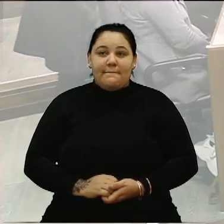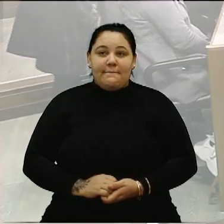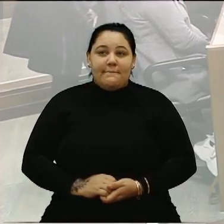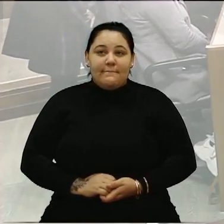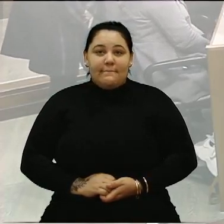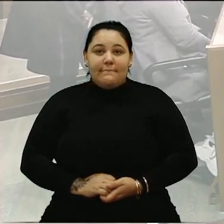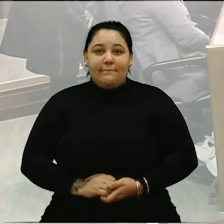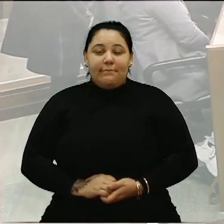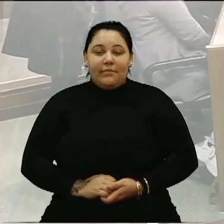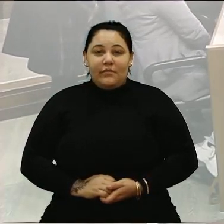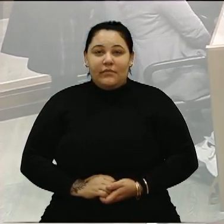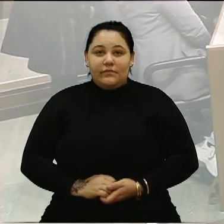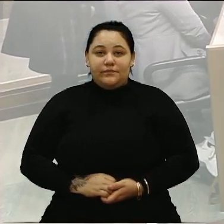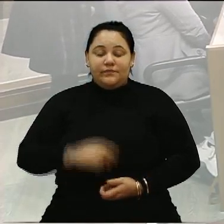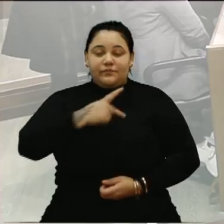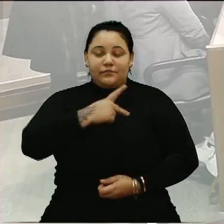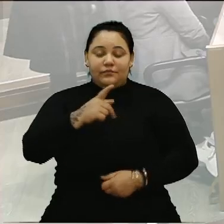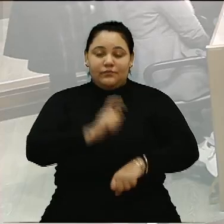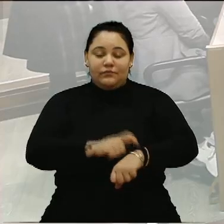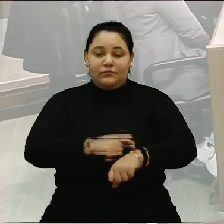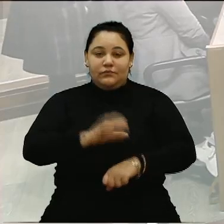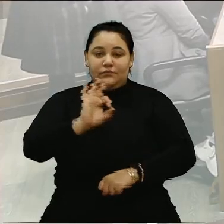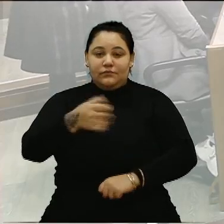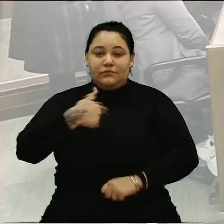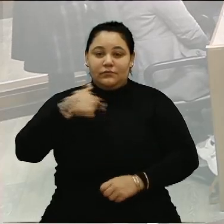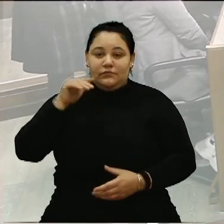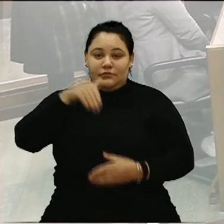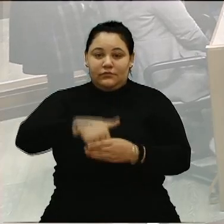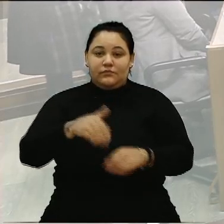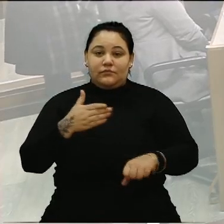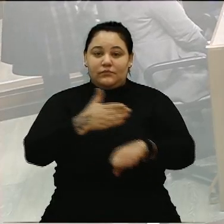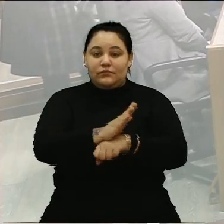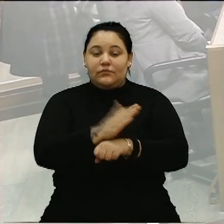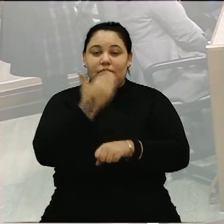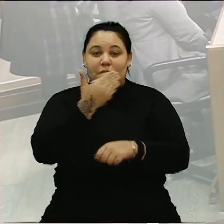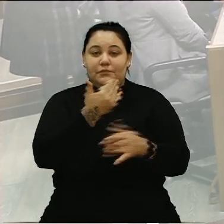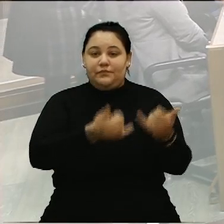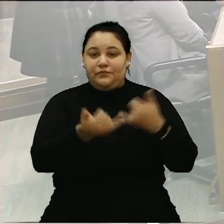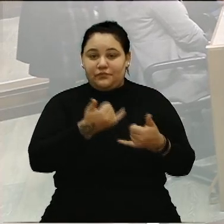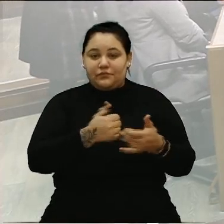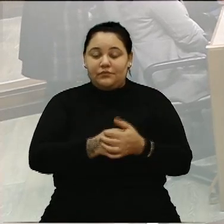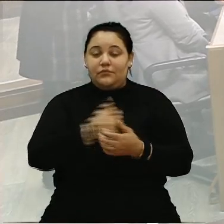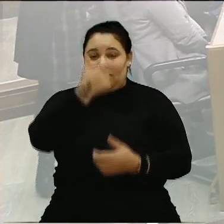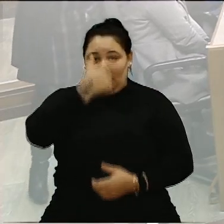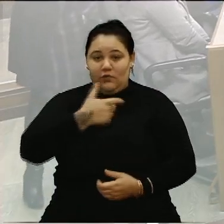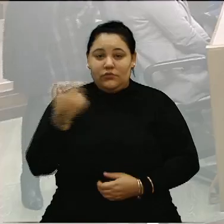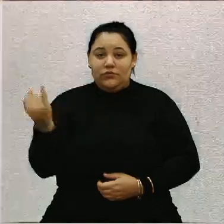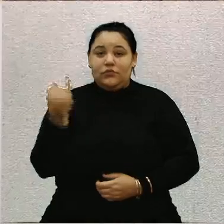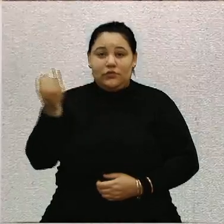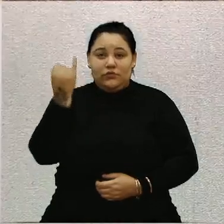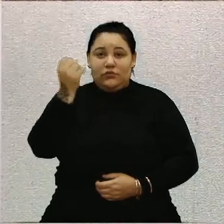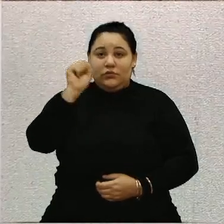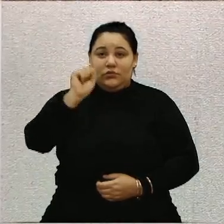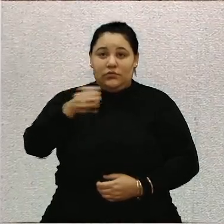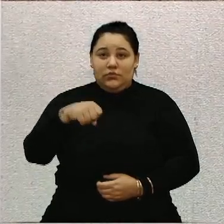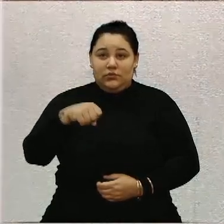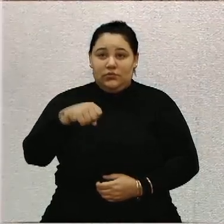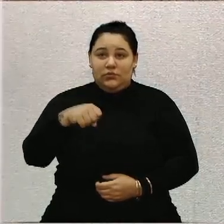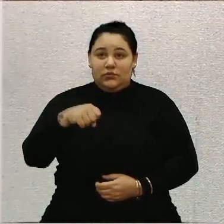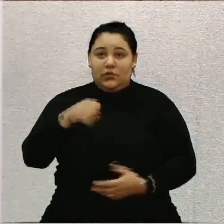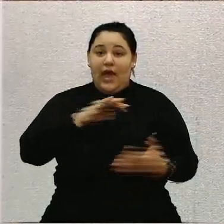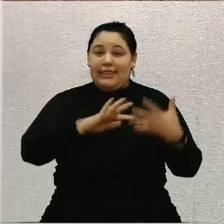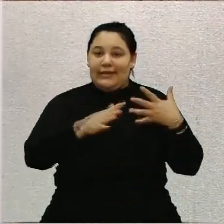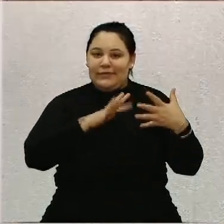Senhora presidente, no momento oportuno votarei favorável. Eu acho importantíssimo essa